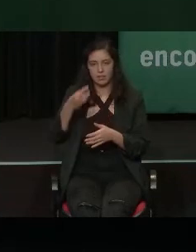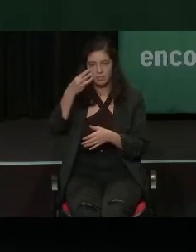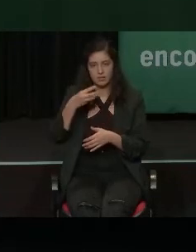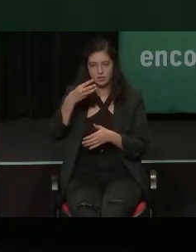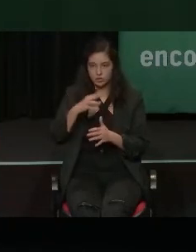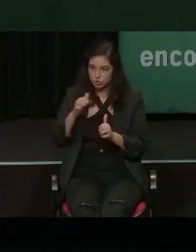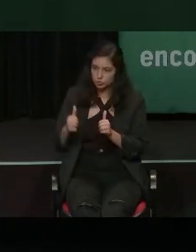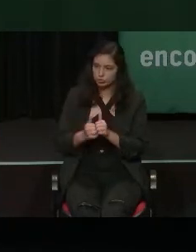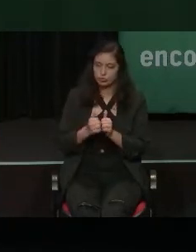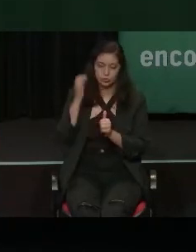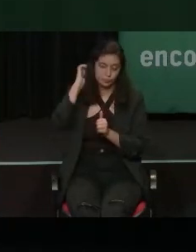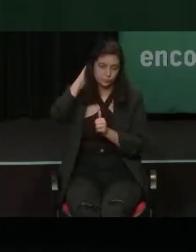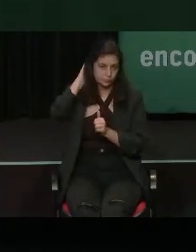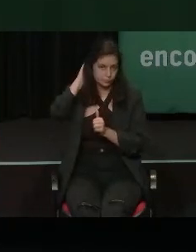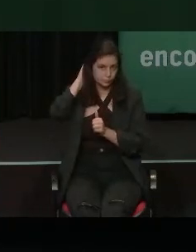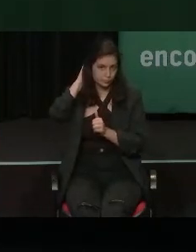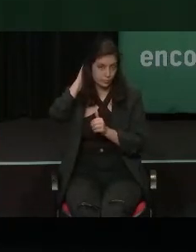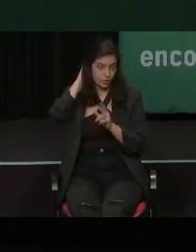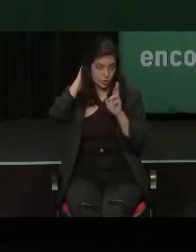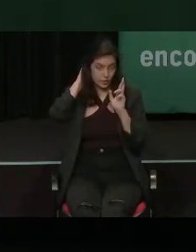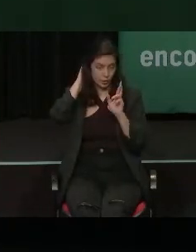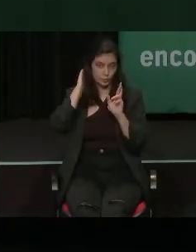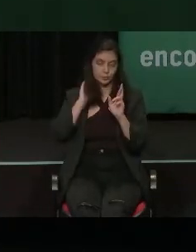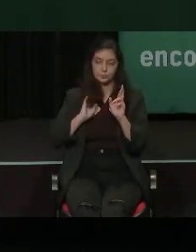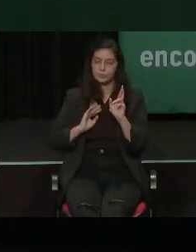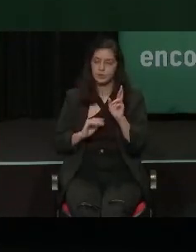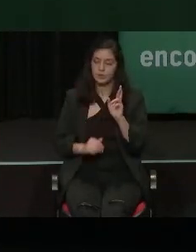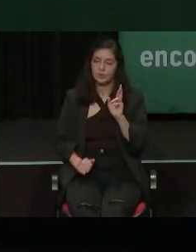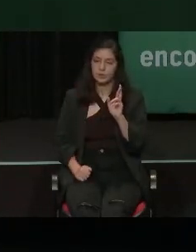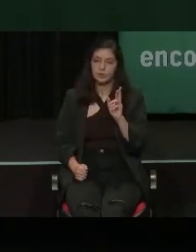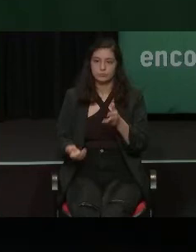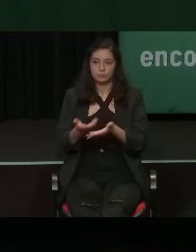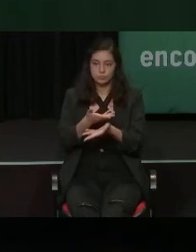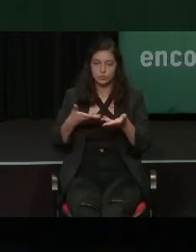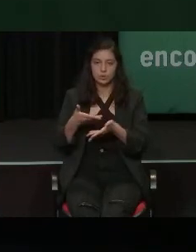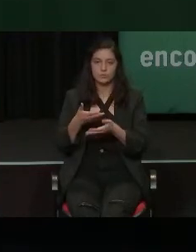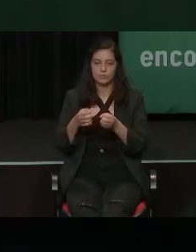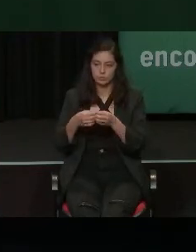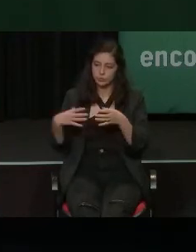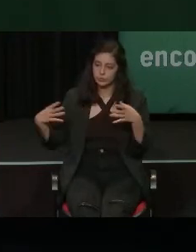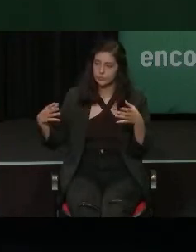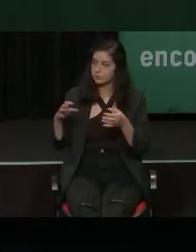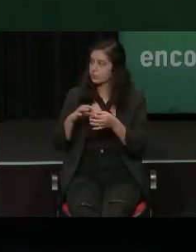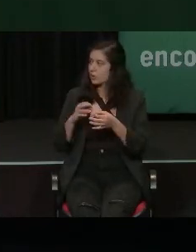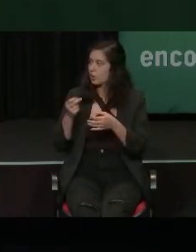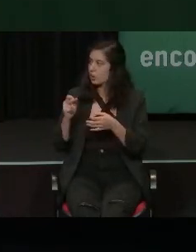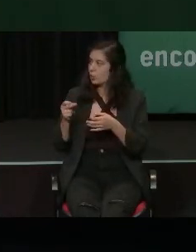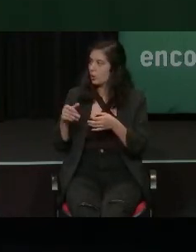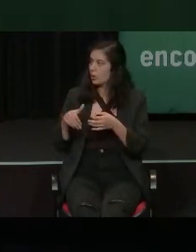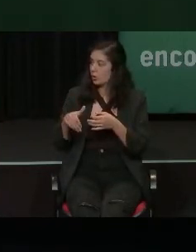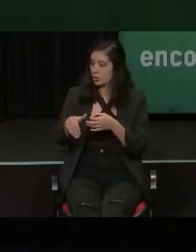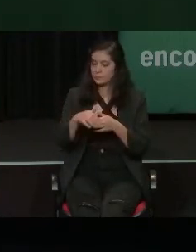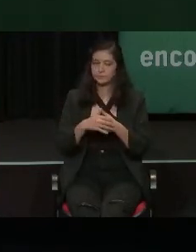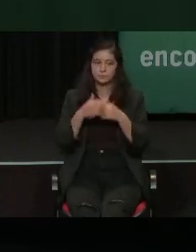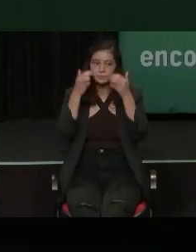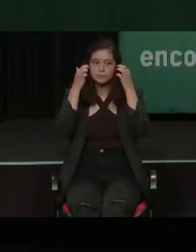em conjunto. E esperamos que esta colaboração seja ainda maior nos próximos